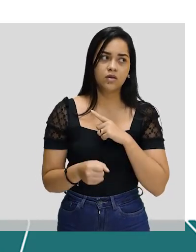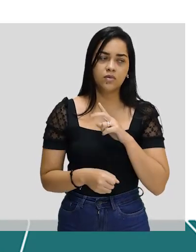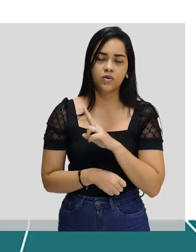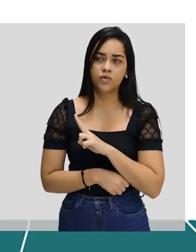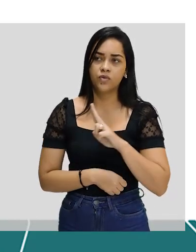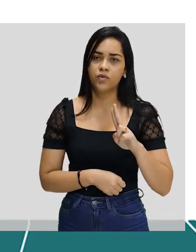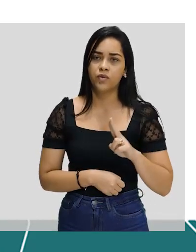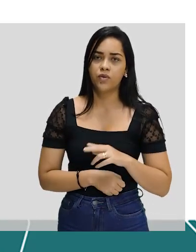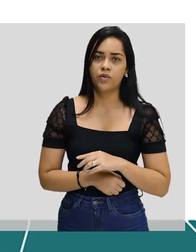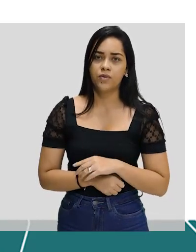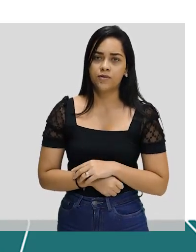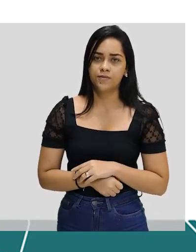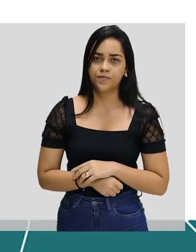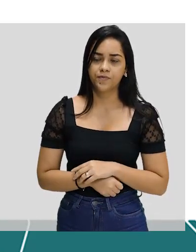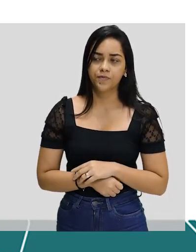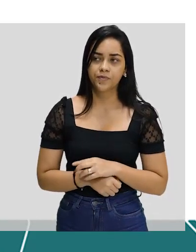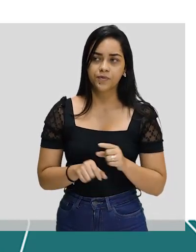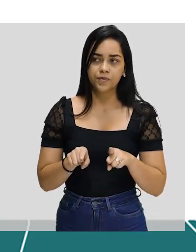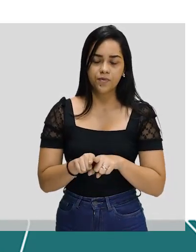nome, ok?